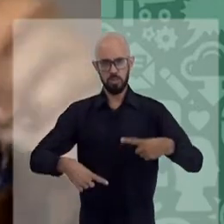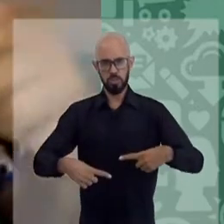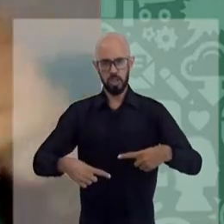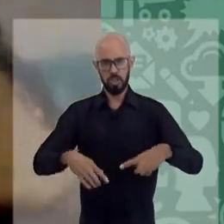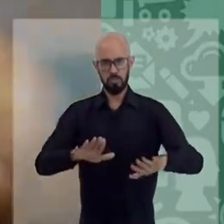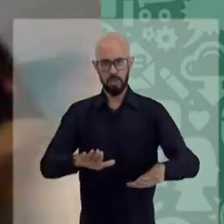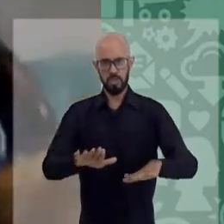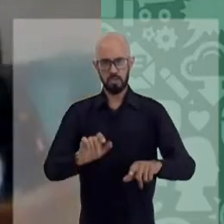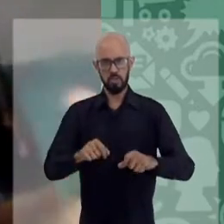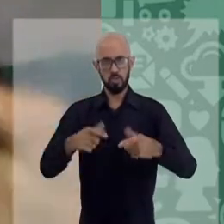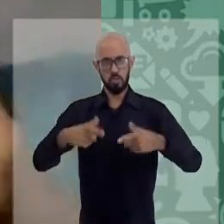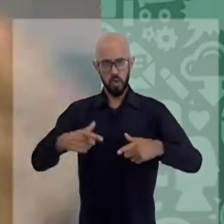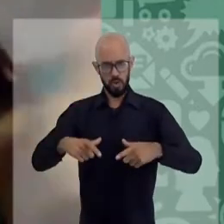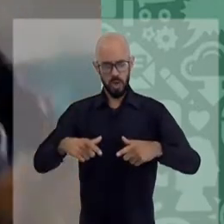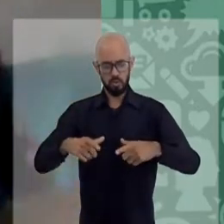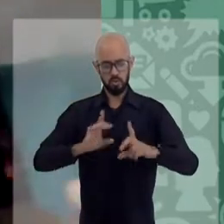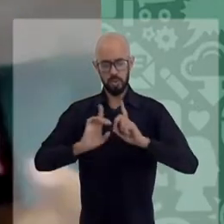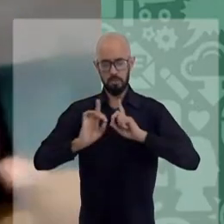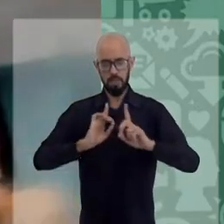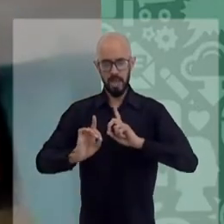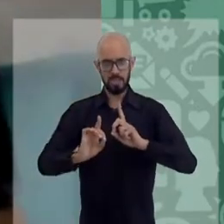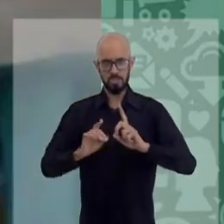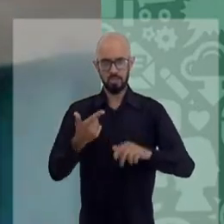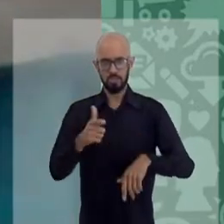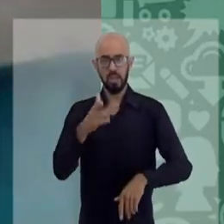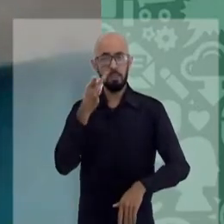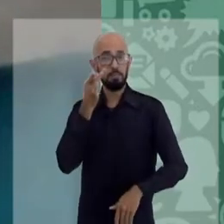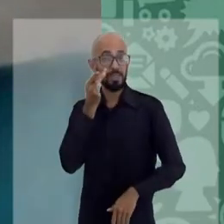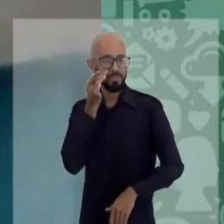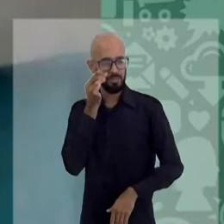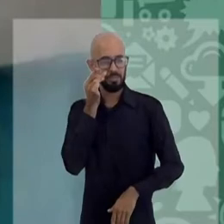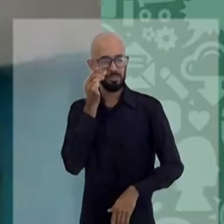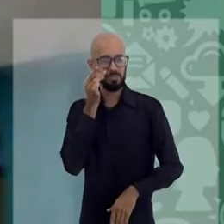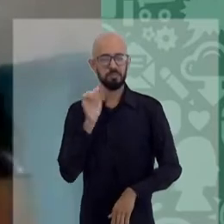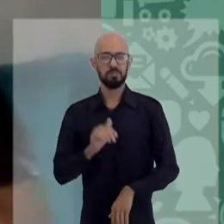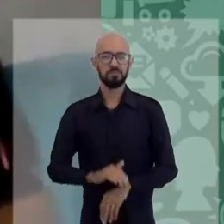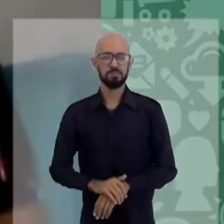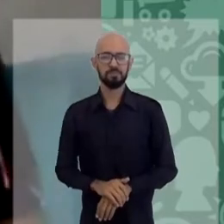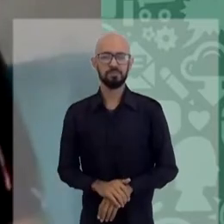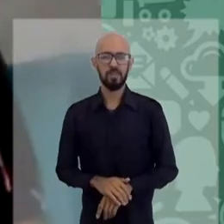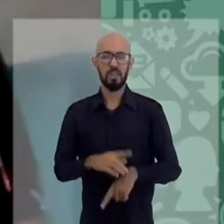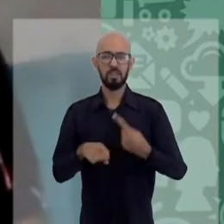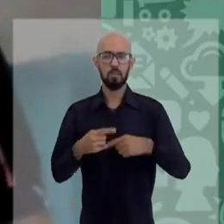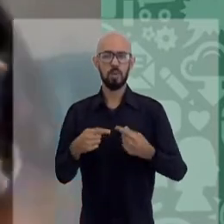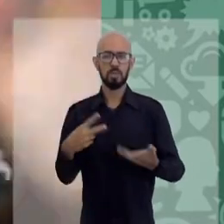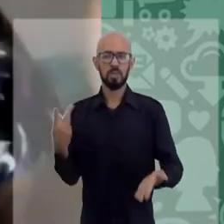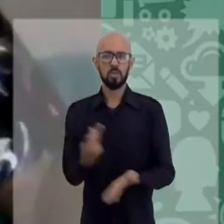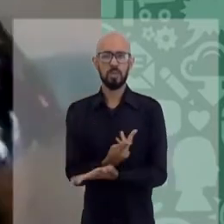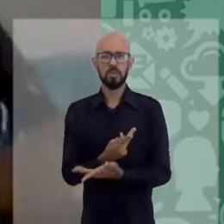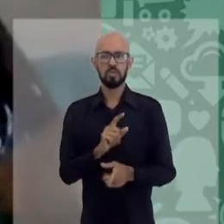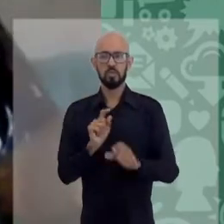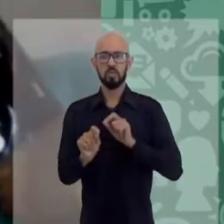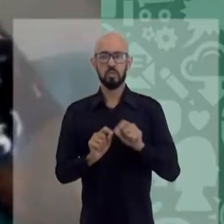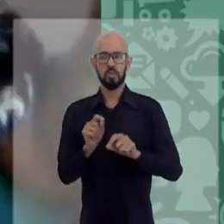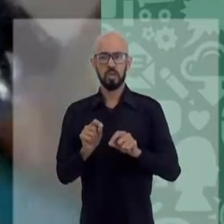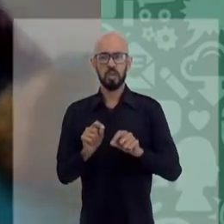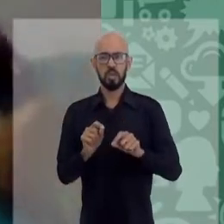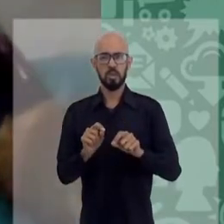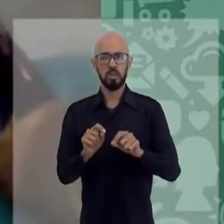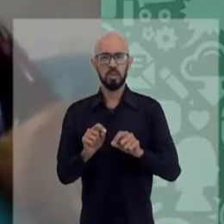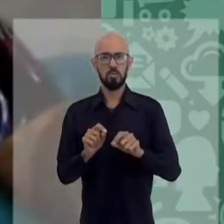né? Nos espaços de participação de debate público, eles não estão presentes. E de repente